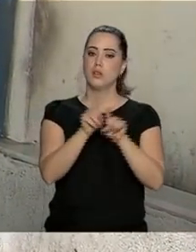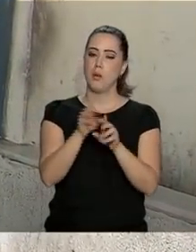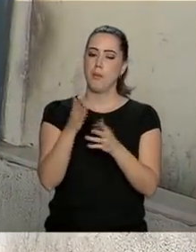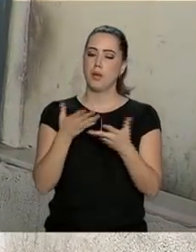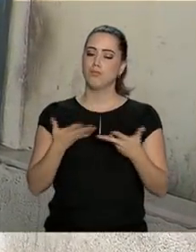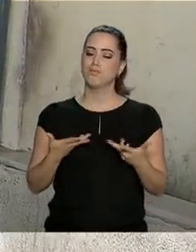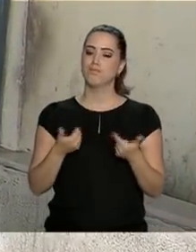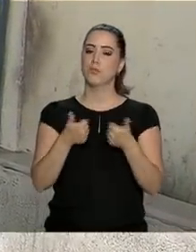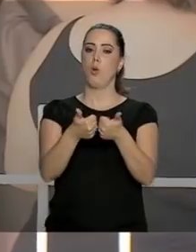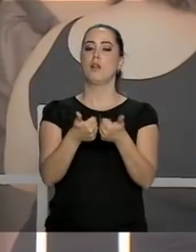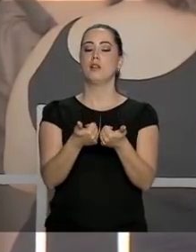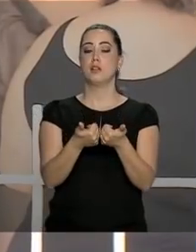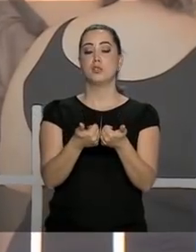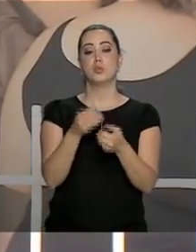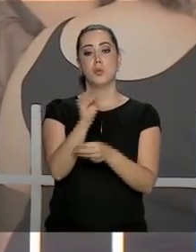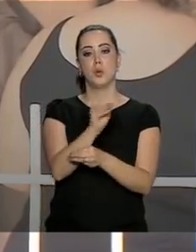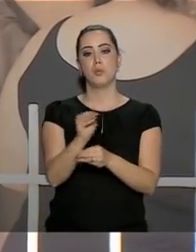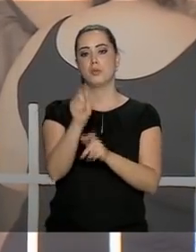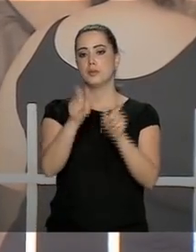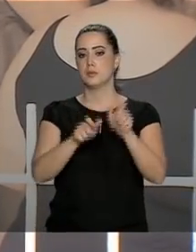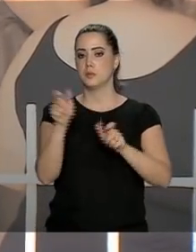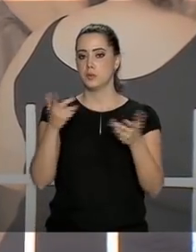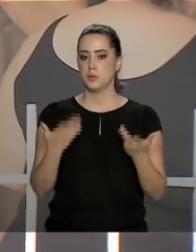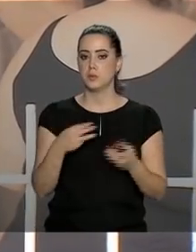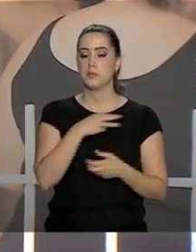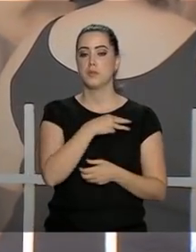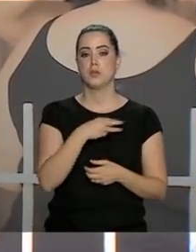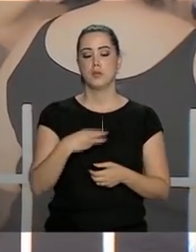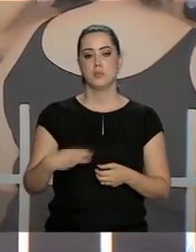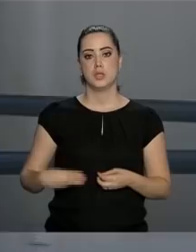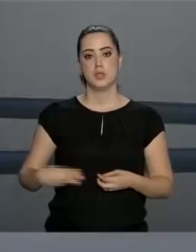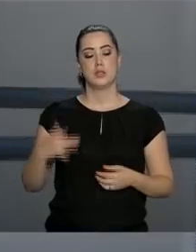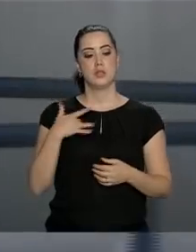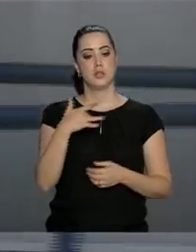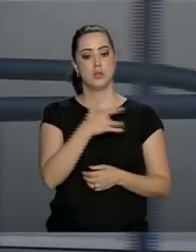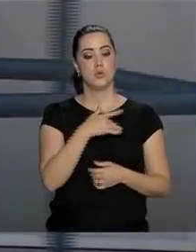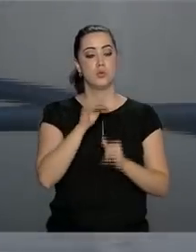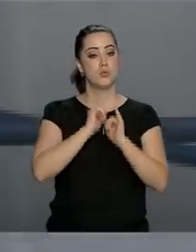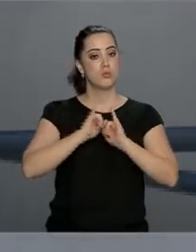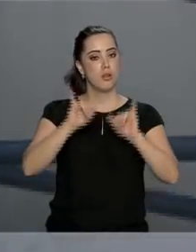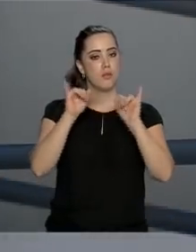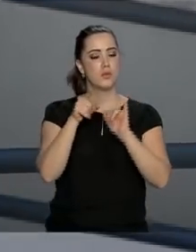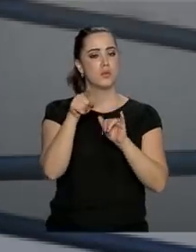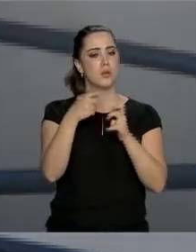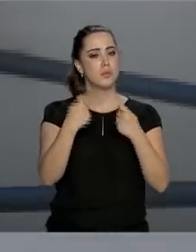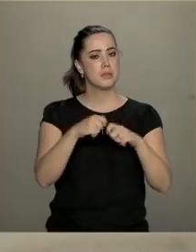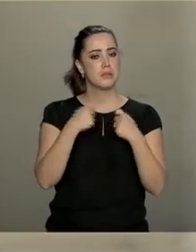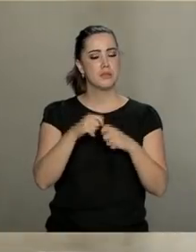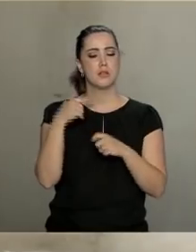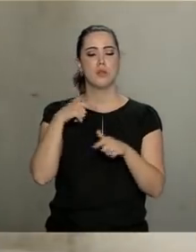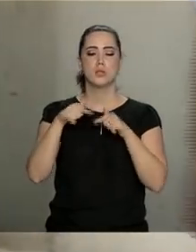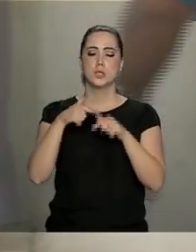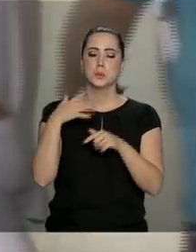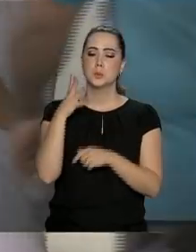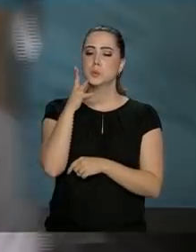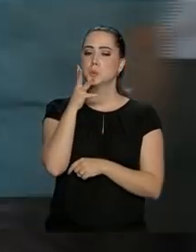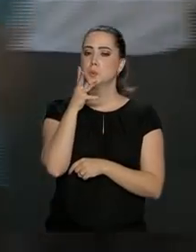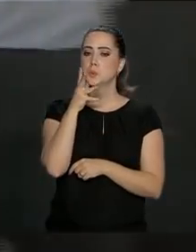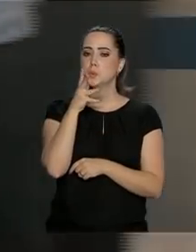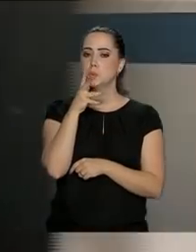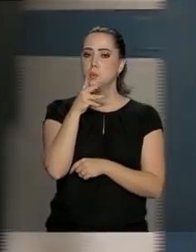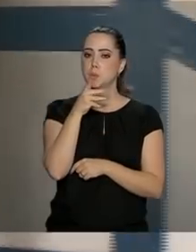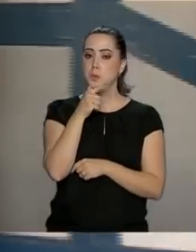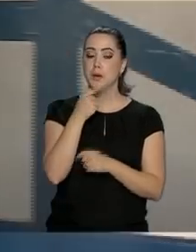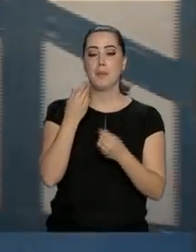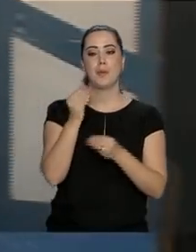qualidade dos atendimentos. O ministro da Saúde, Luiz Henrique Mandetta, diz que vai ser um trabalho de longo prazo para recuperar